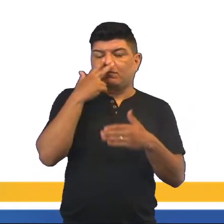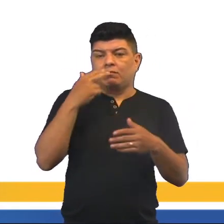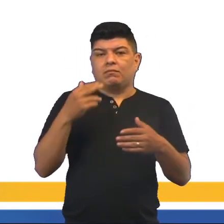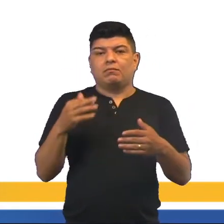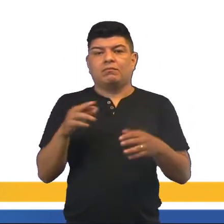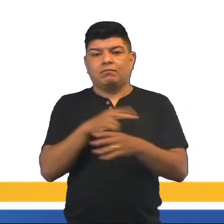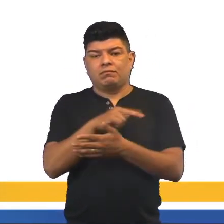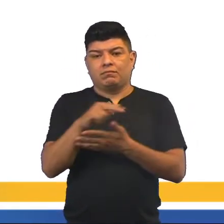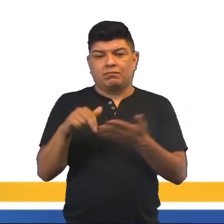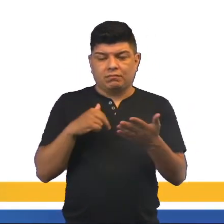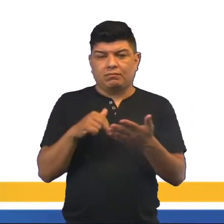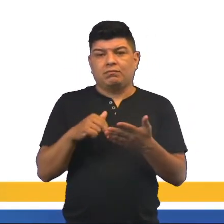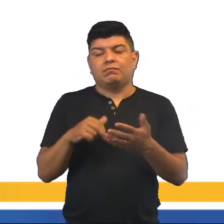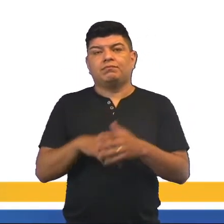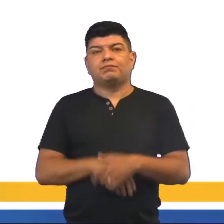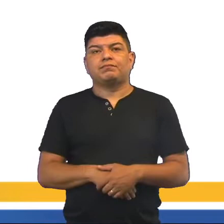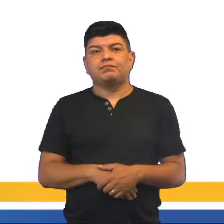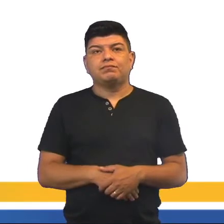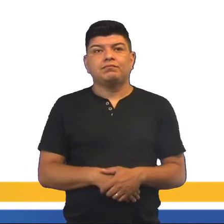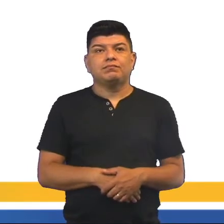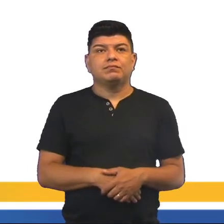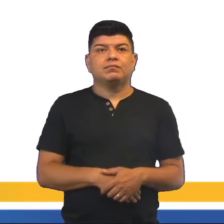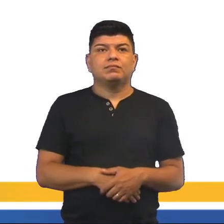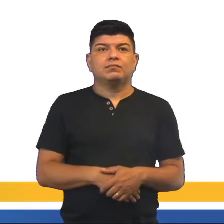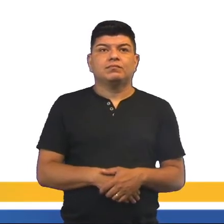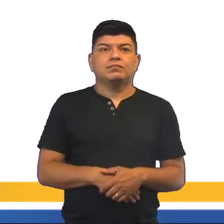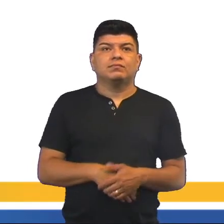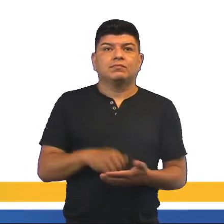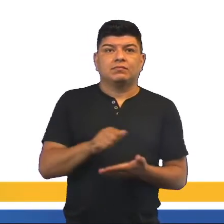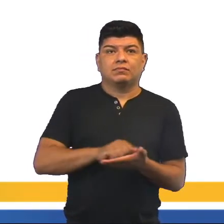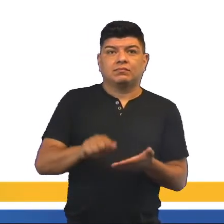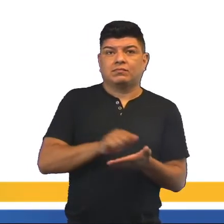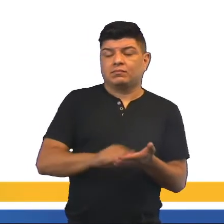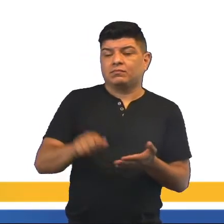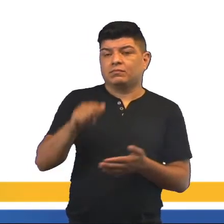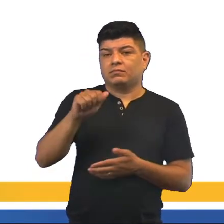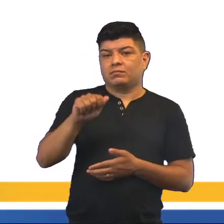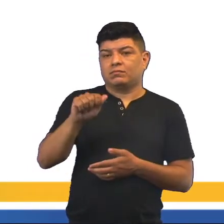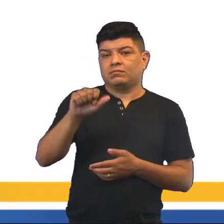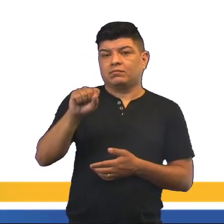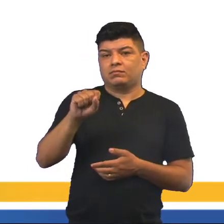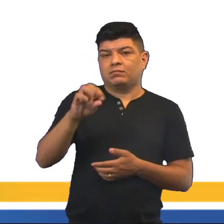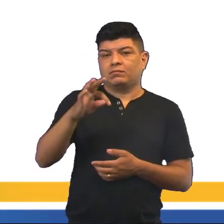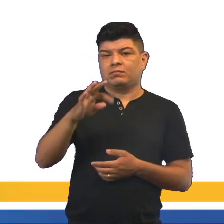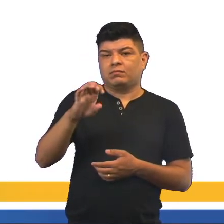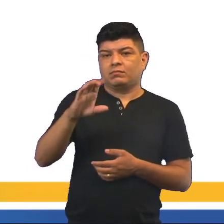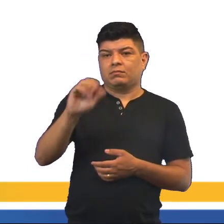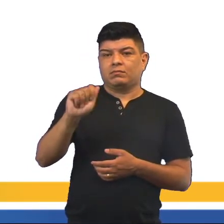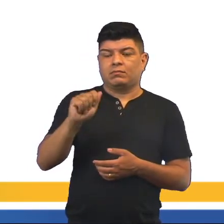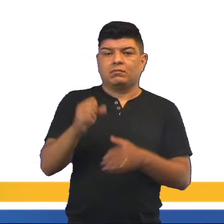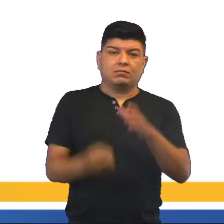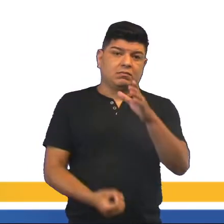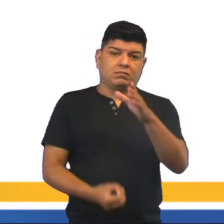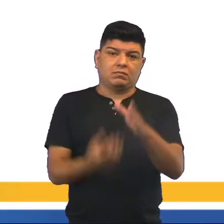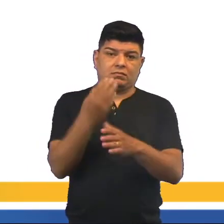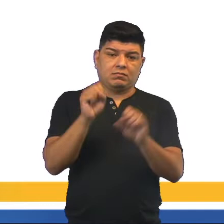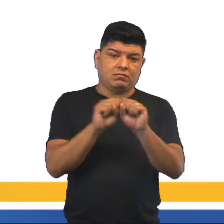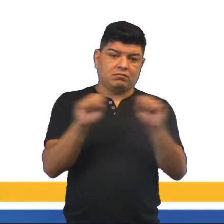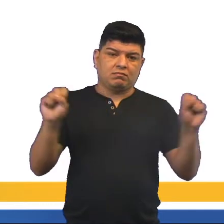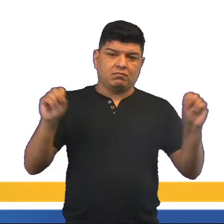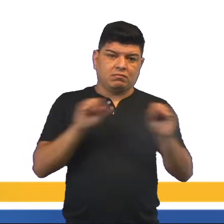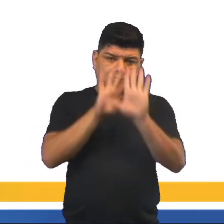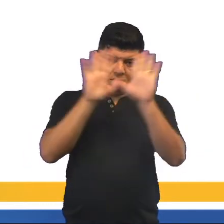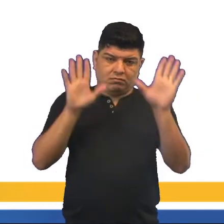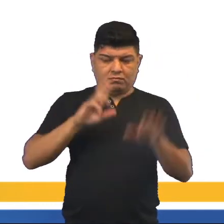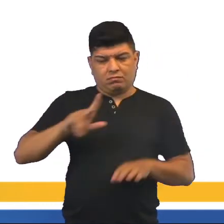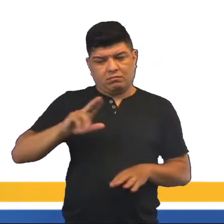vegetal, resina e cal. A escrita asteca. A origem do sistema não é muito